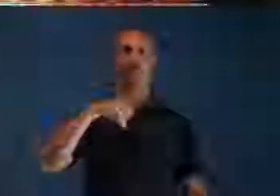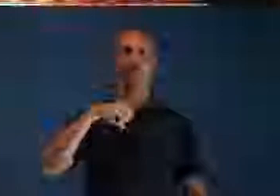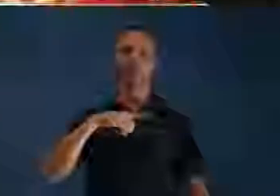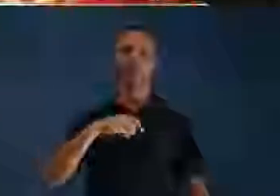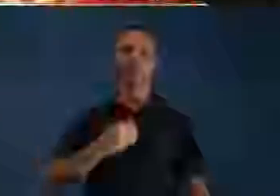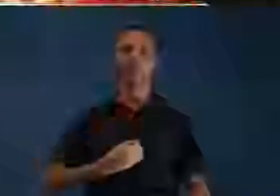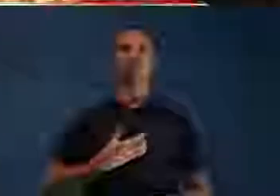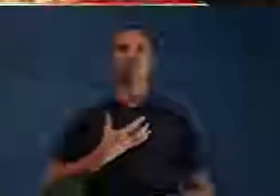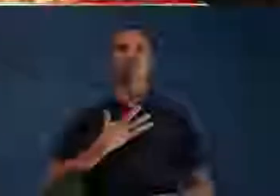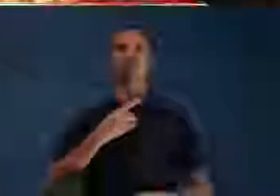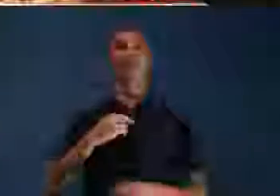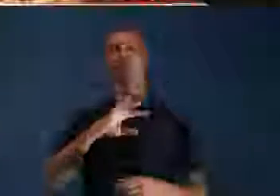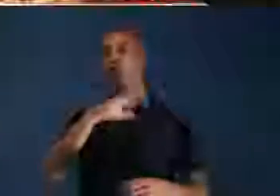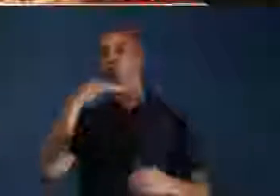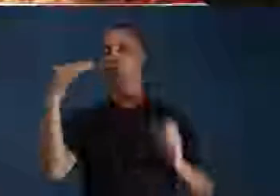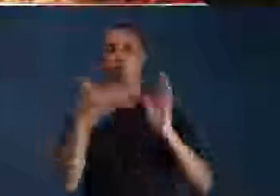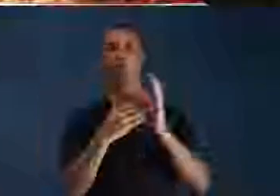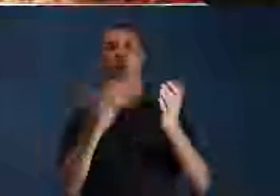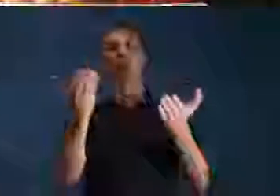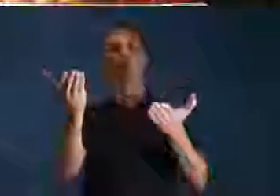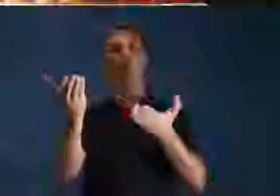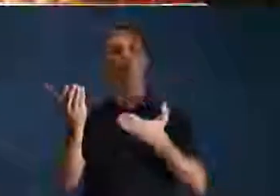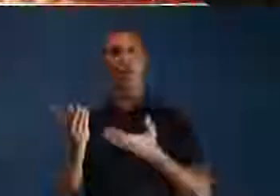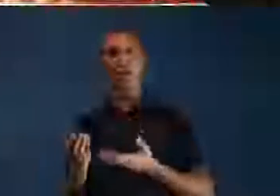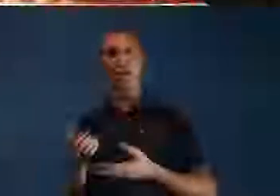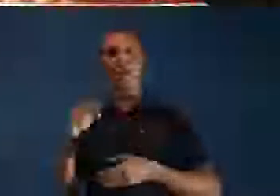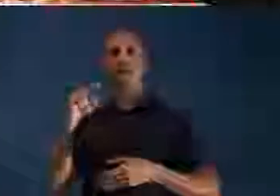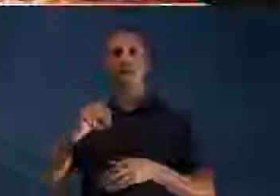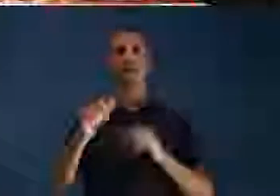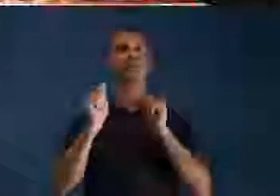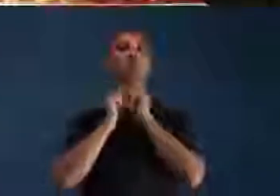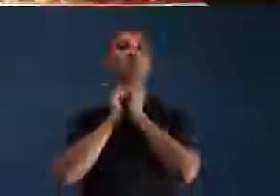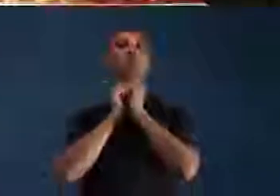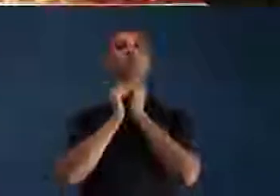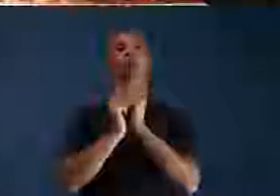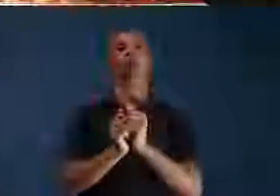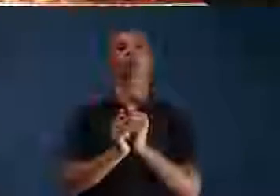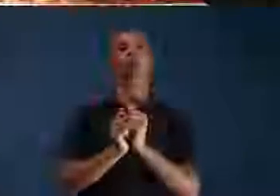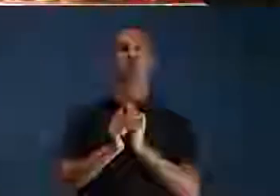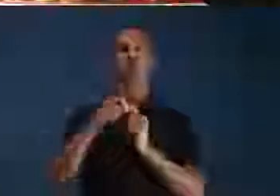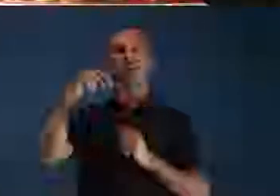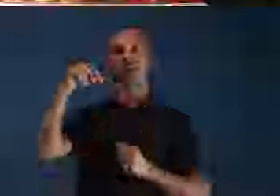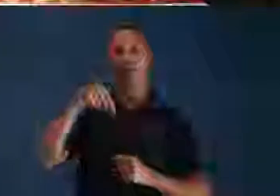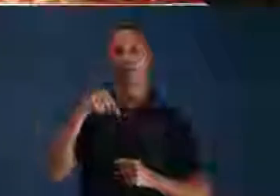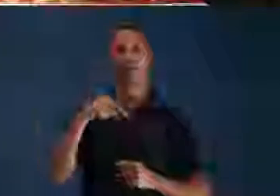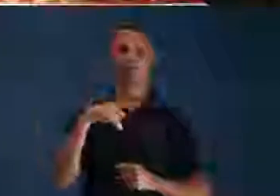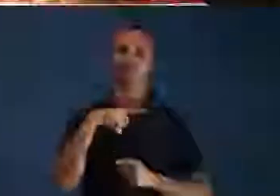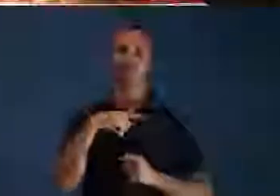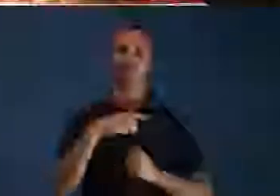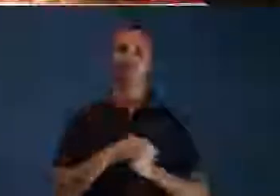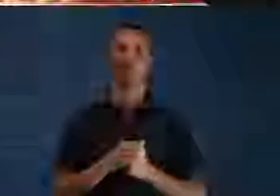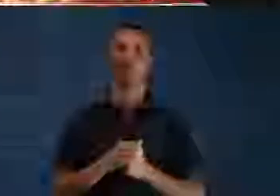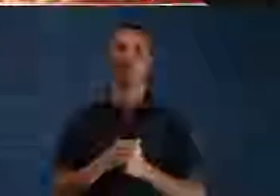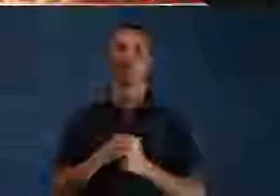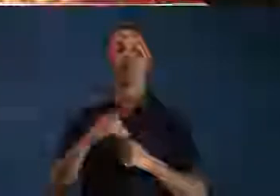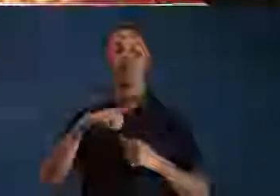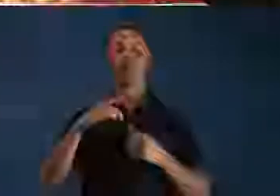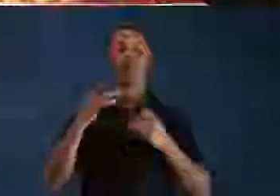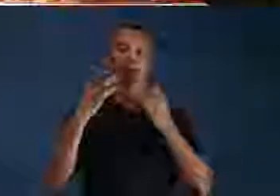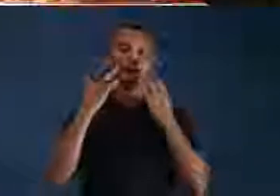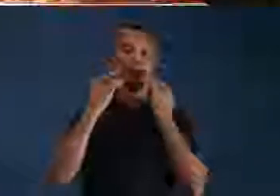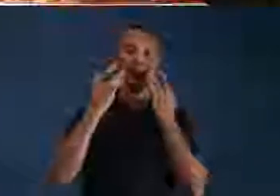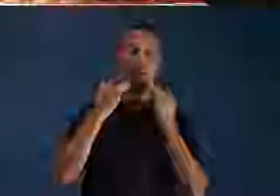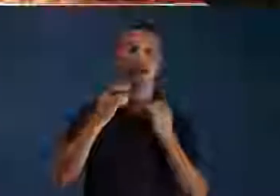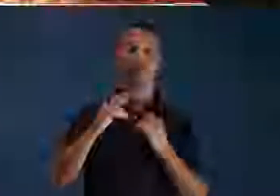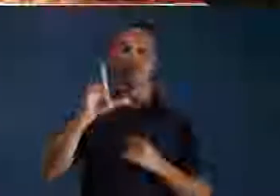Então, estejam todos convidados a compartilhar conosco desse espaço que cultua a arte, a